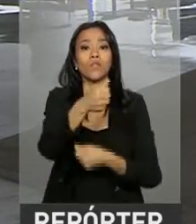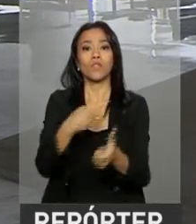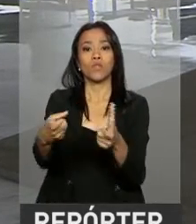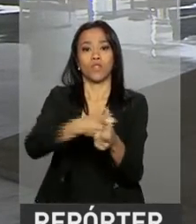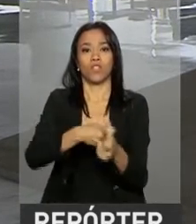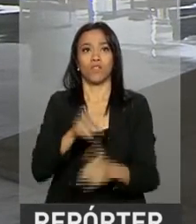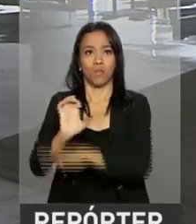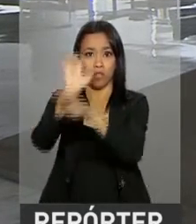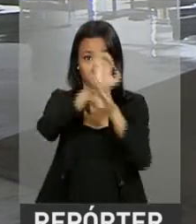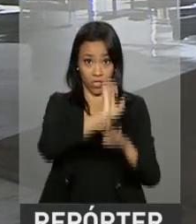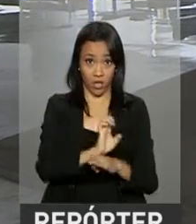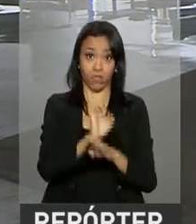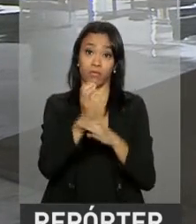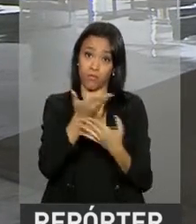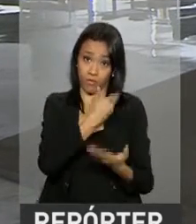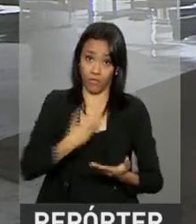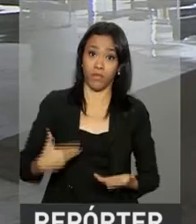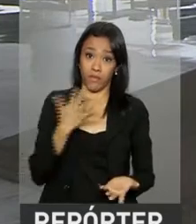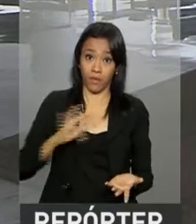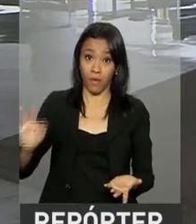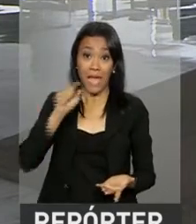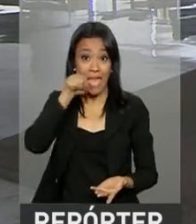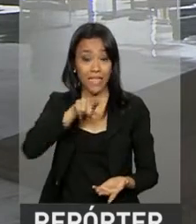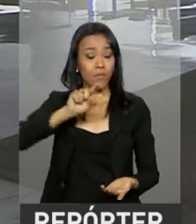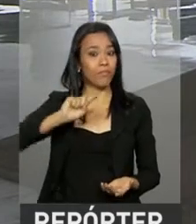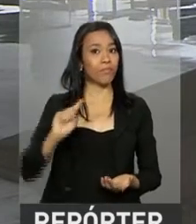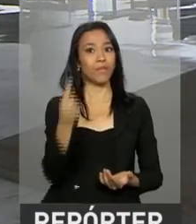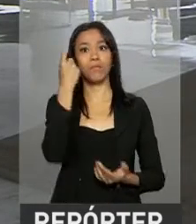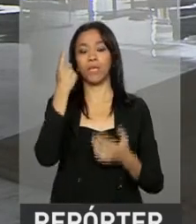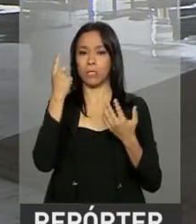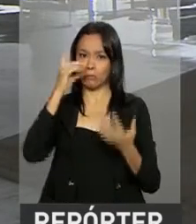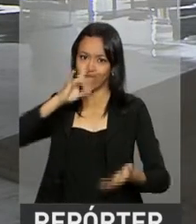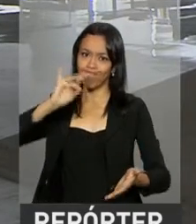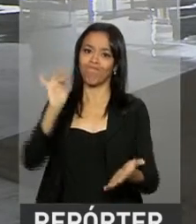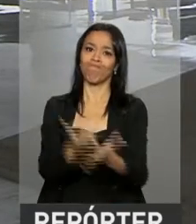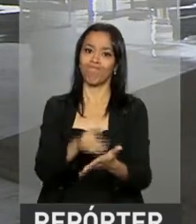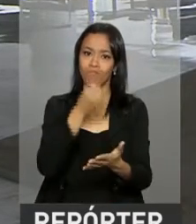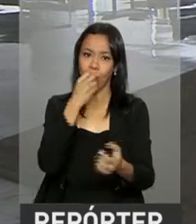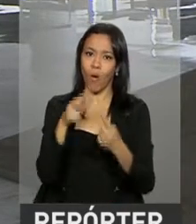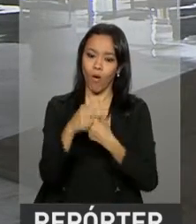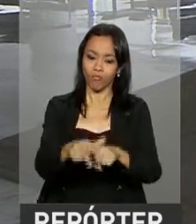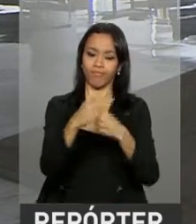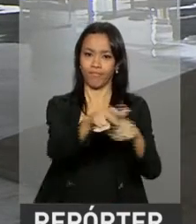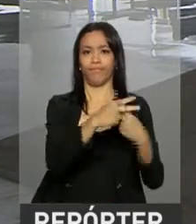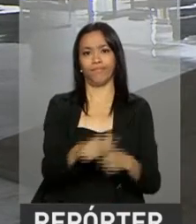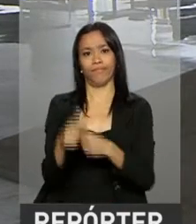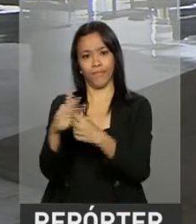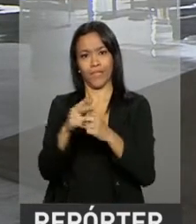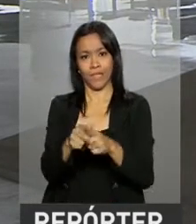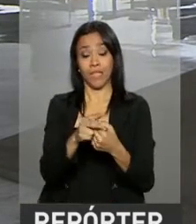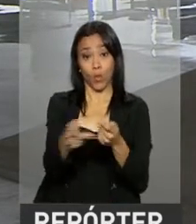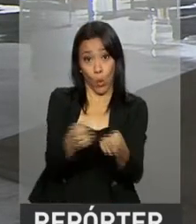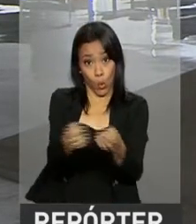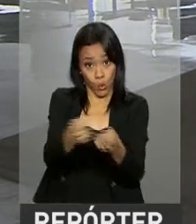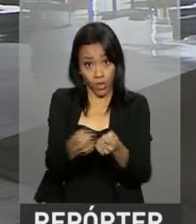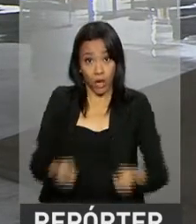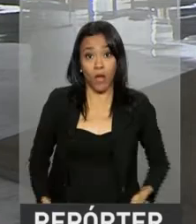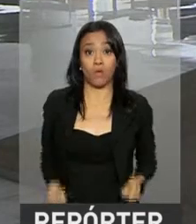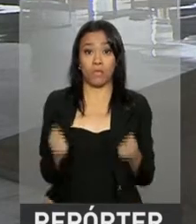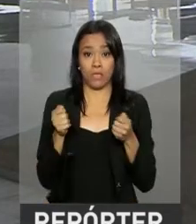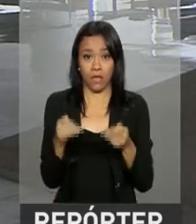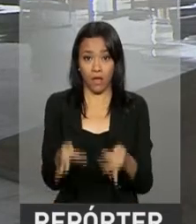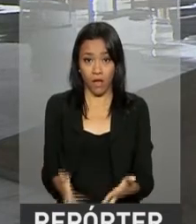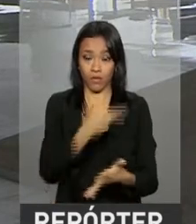segundo henrique meirelles e esse é o primeiro passo concreto de um ajuste estrutural nas despesas públicas brasileiras